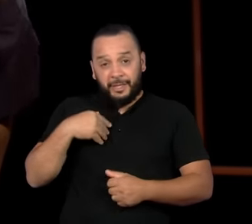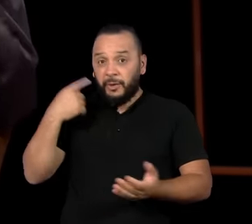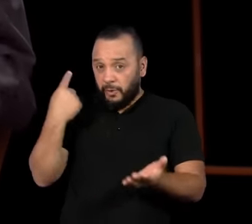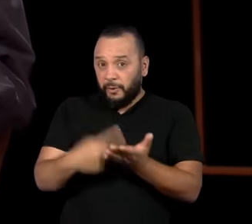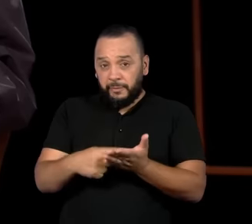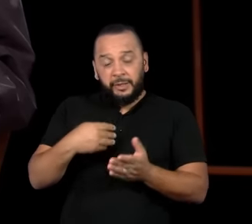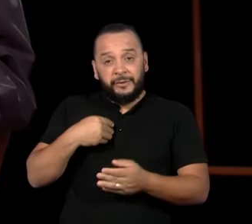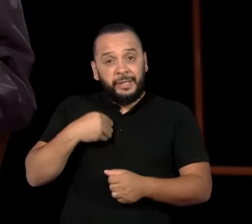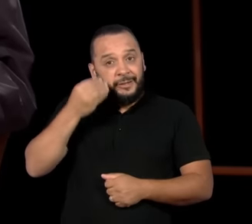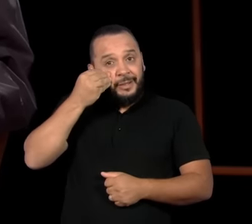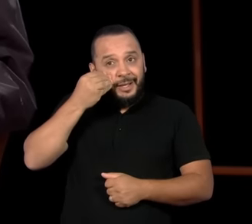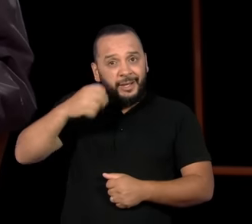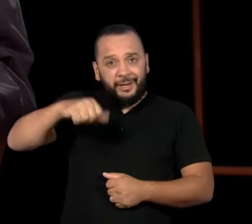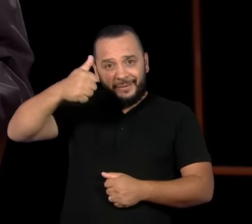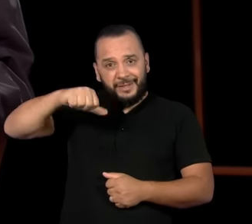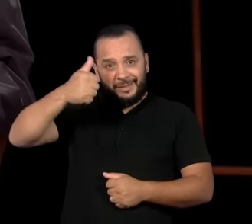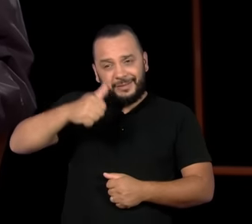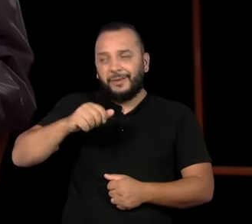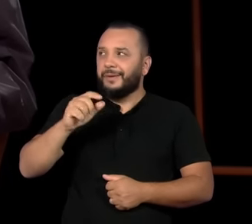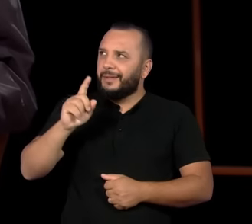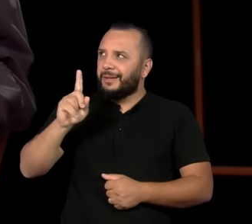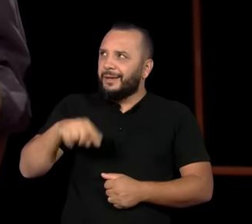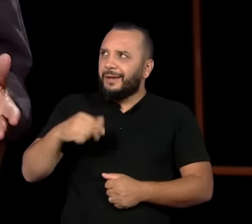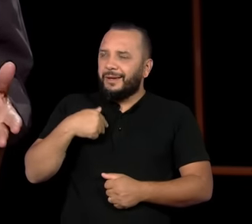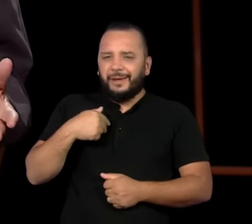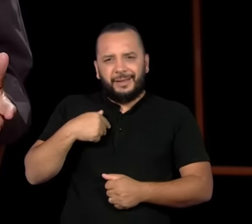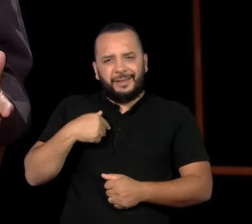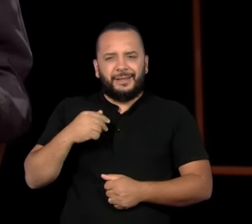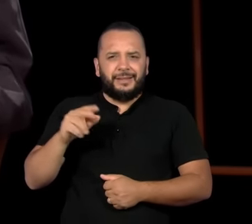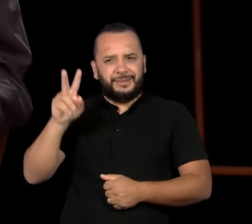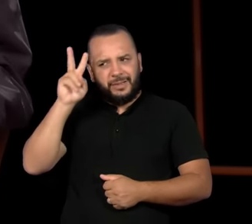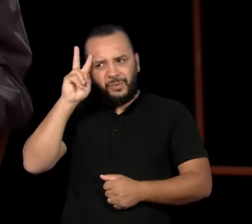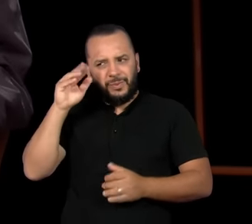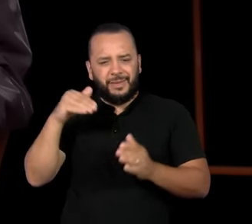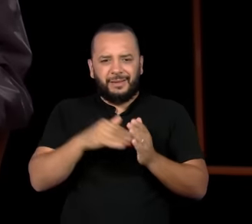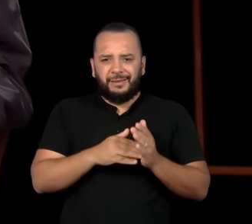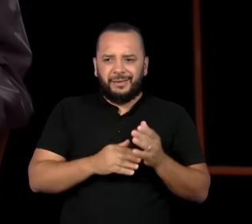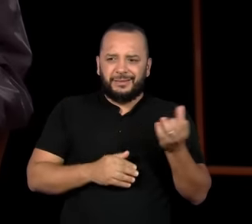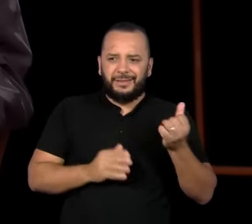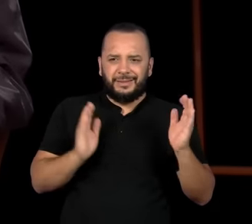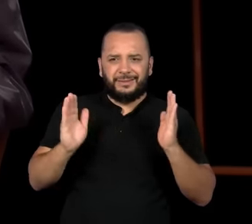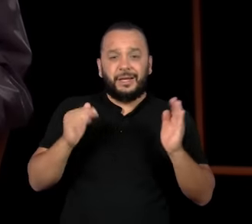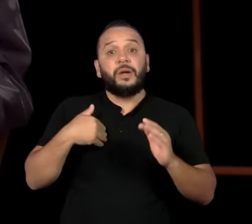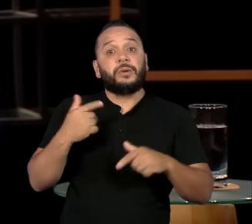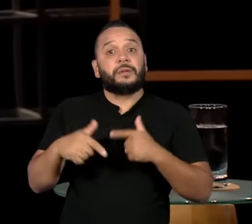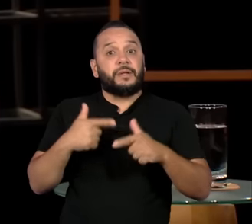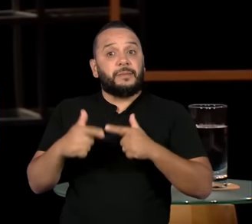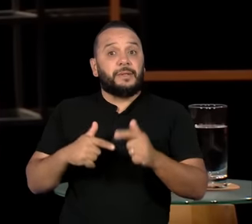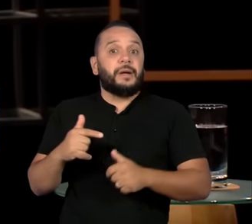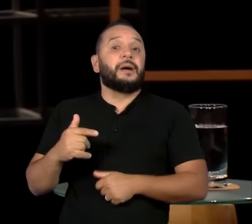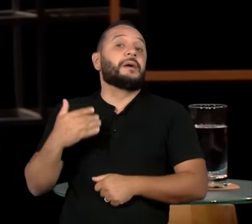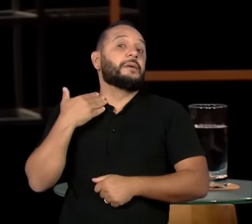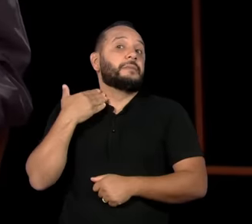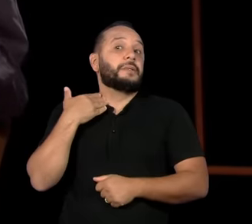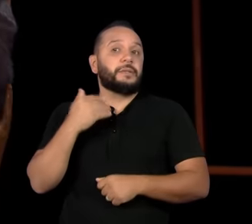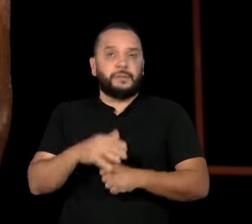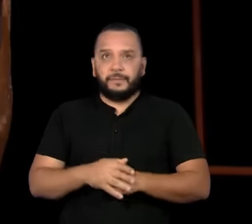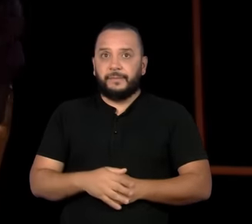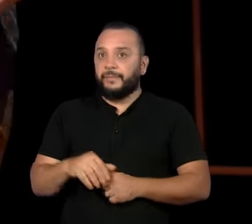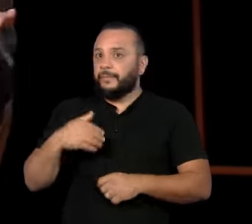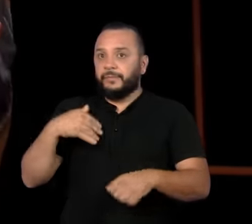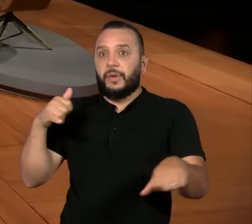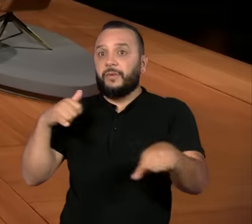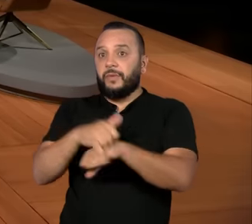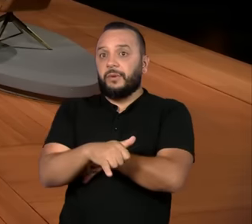fazer o teste. Era um dia de semana. E eu trabalhava no banco, na rua Marconi. E eu faltei